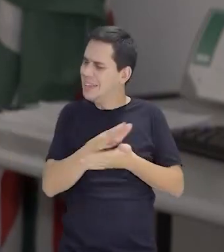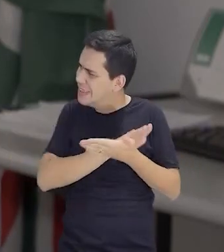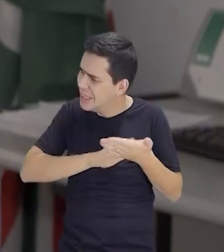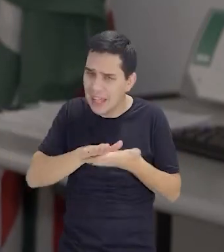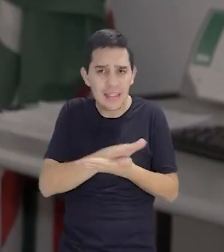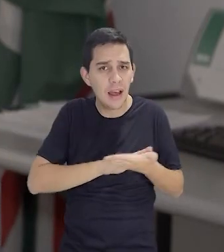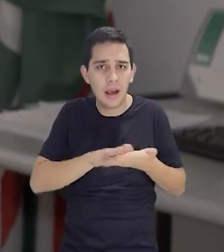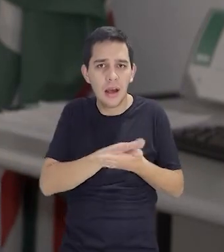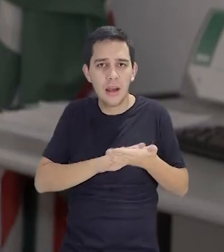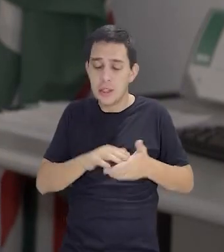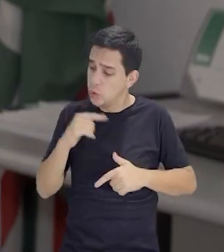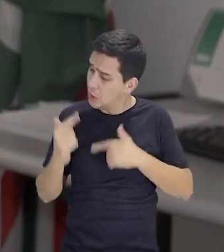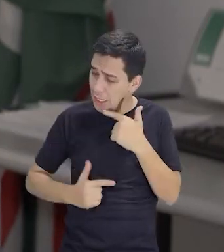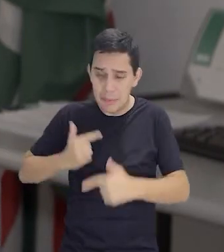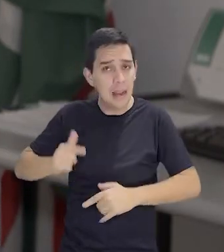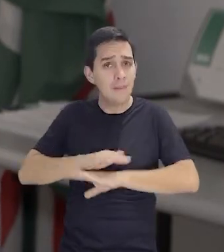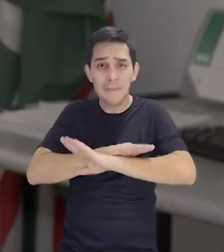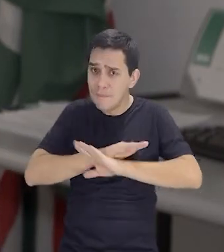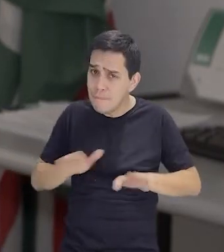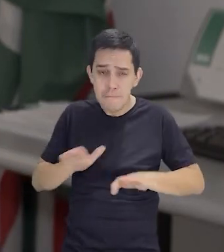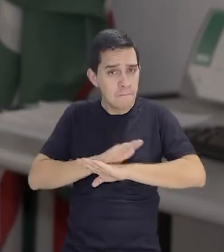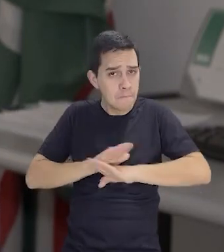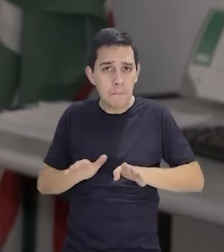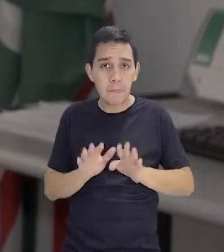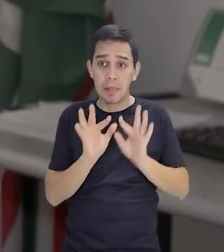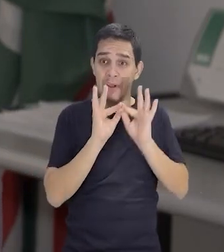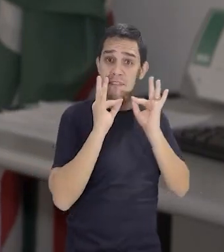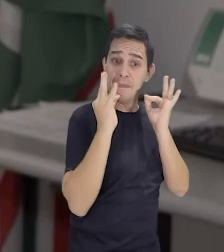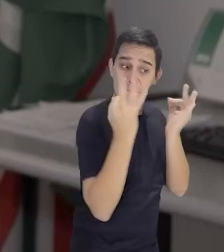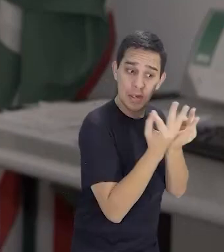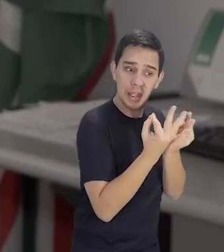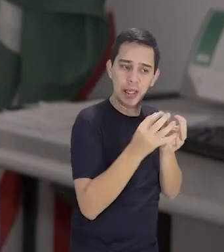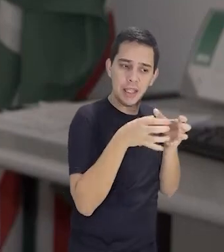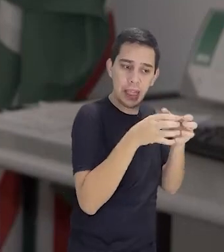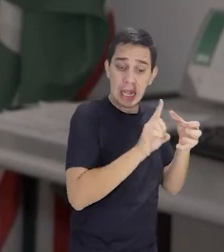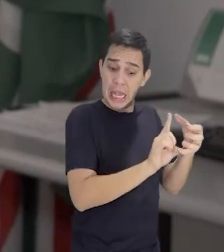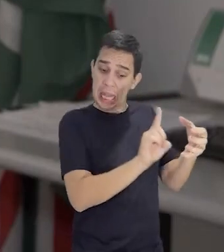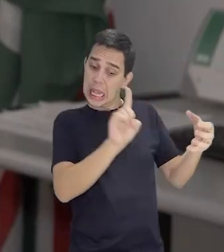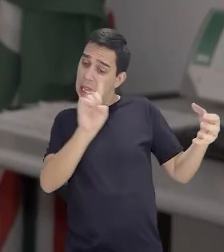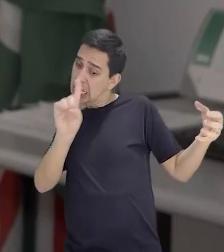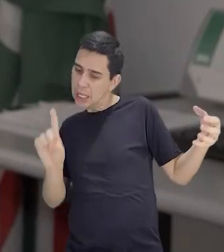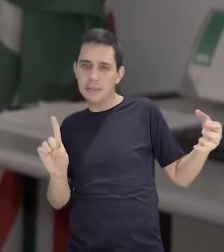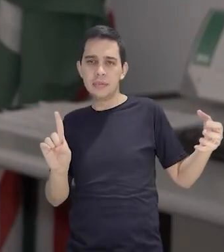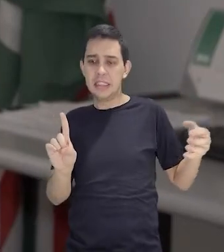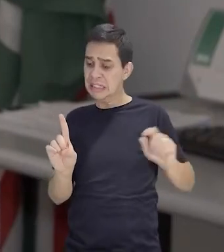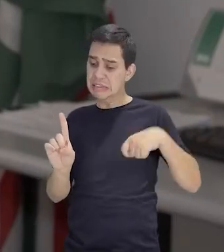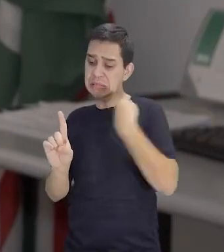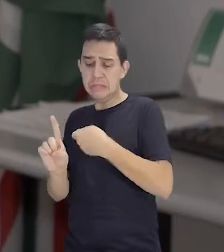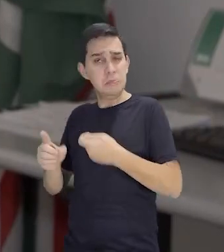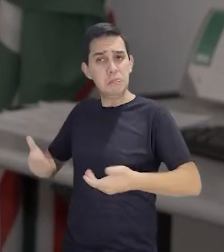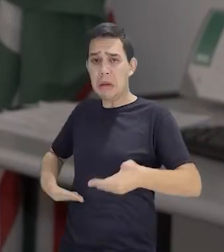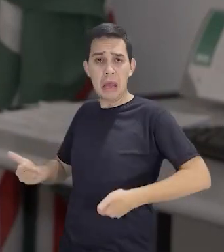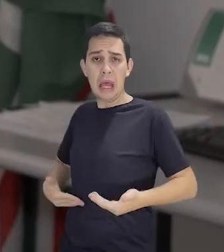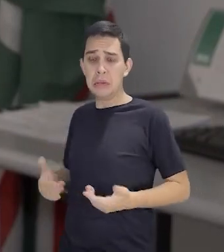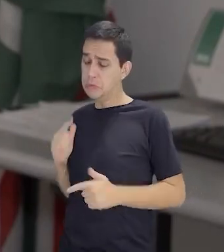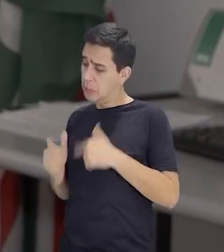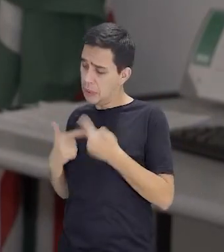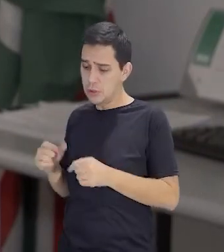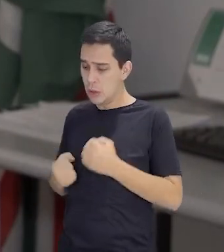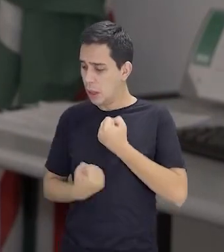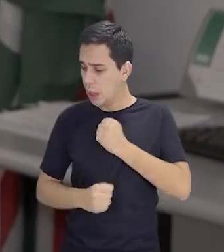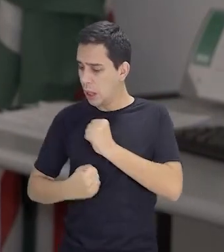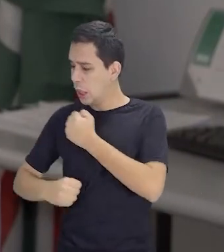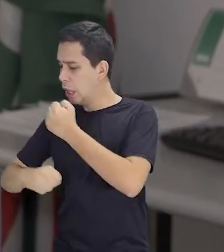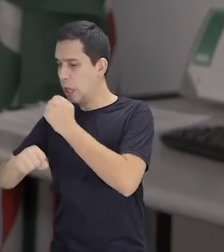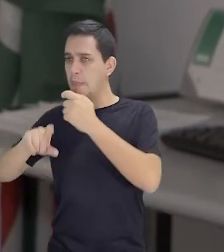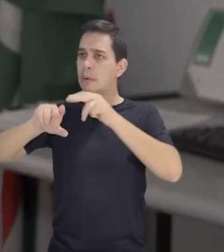comungava dos mesmos projetos de vida daquela família. Ela não estava inserida como um membro daquela família. Na verdade, ela era empregada, prestava serviço.